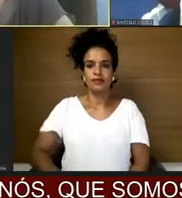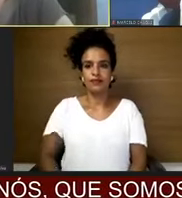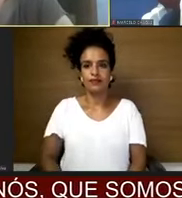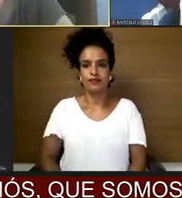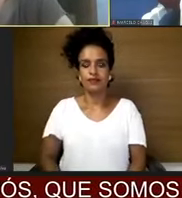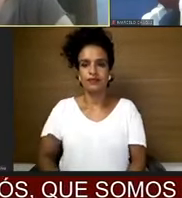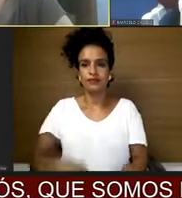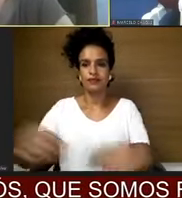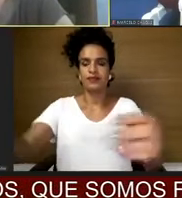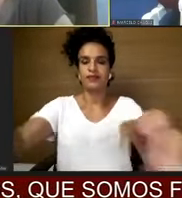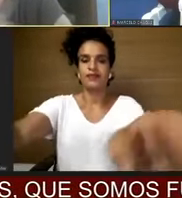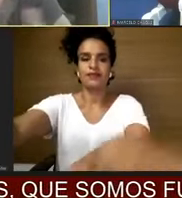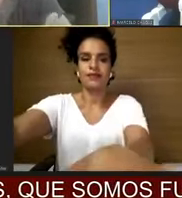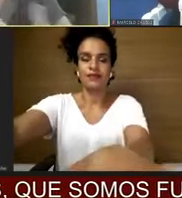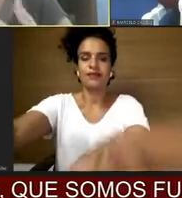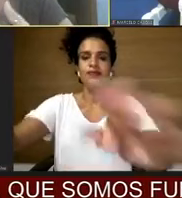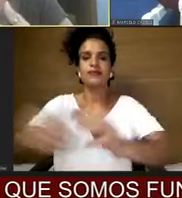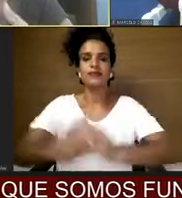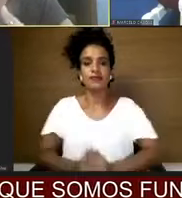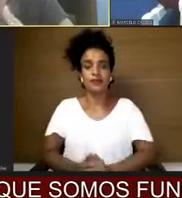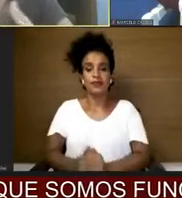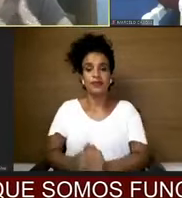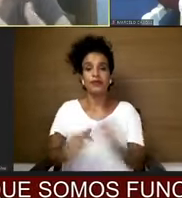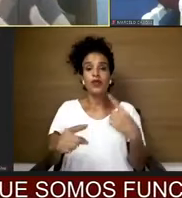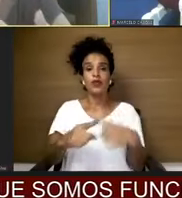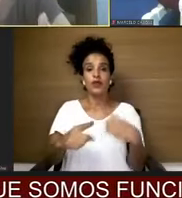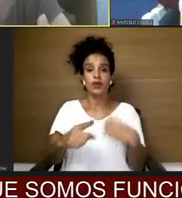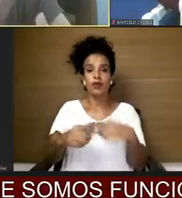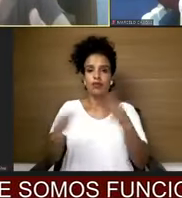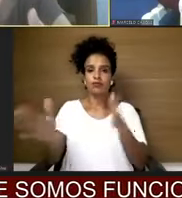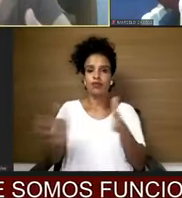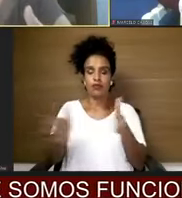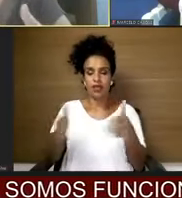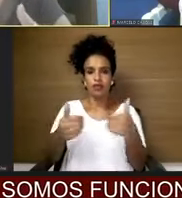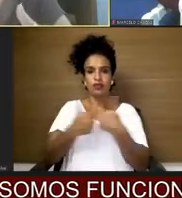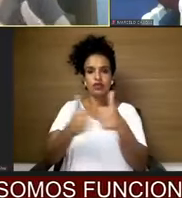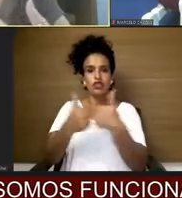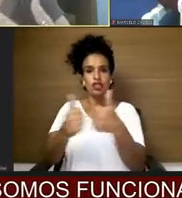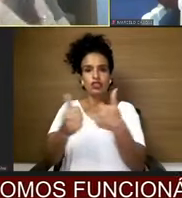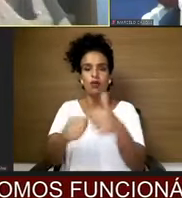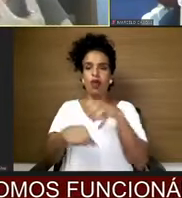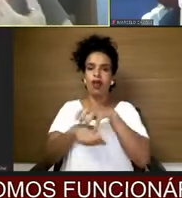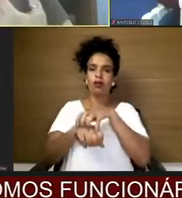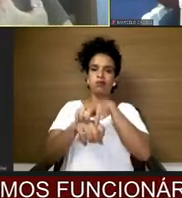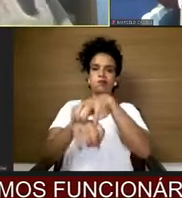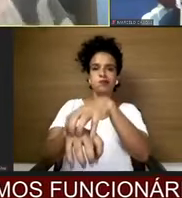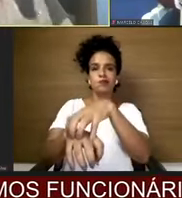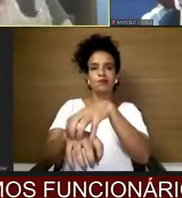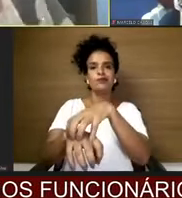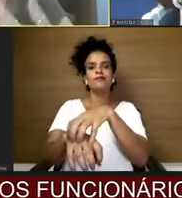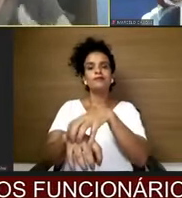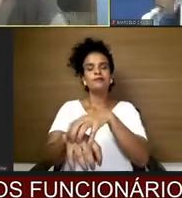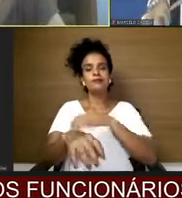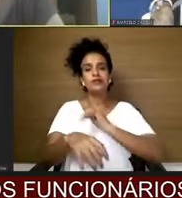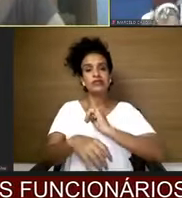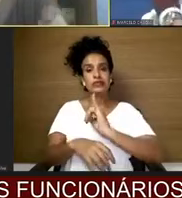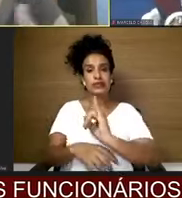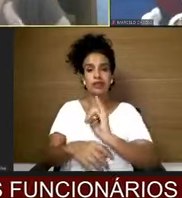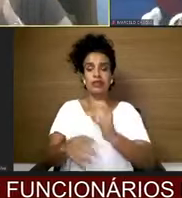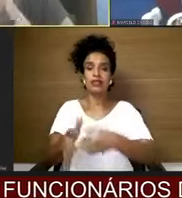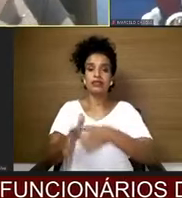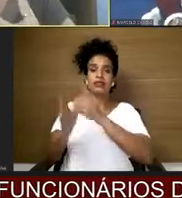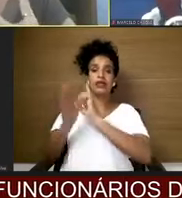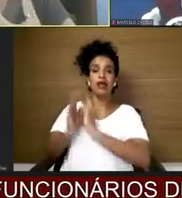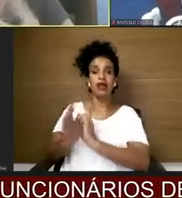a toda essa situação de transporte público, sem que haja uma regulação desse